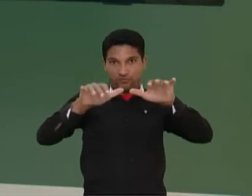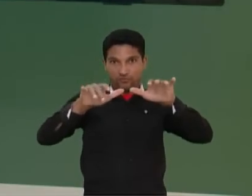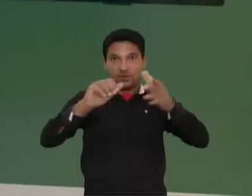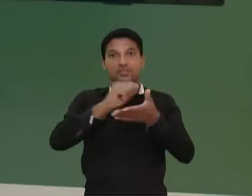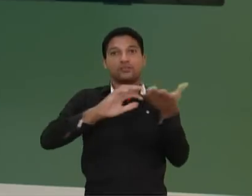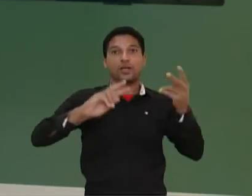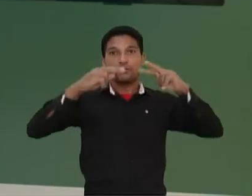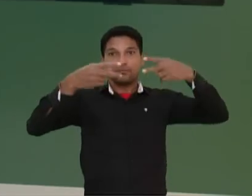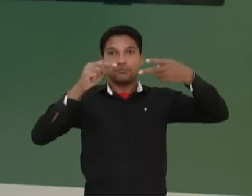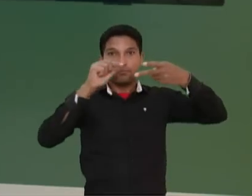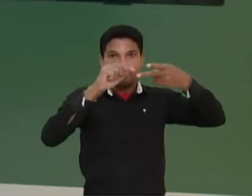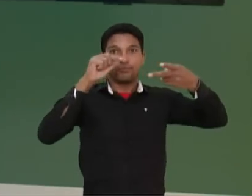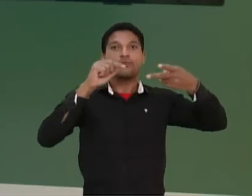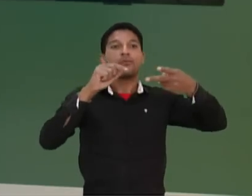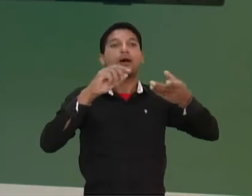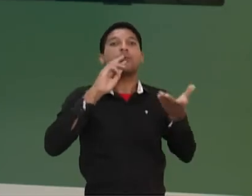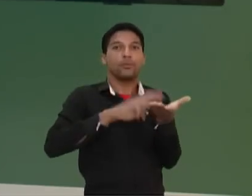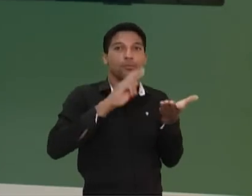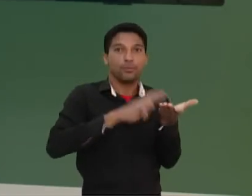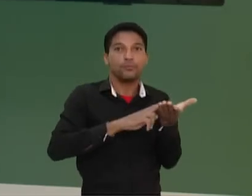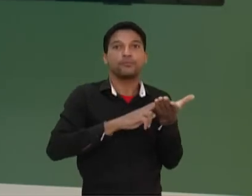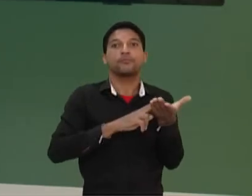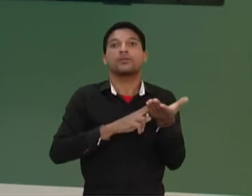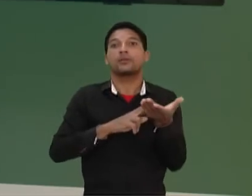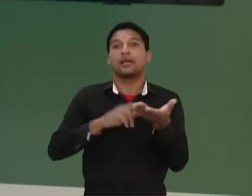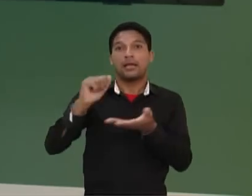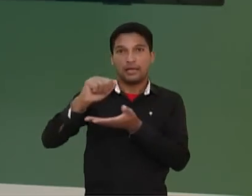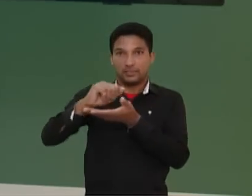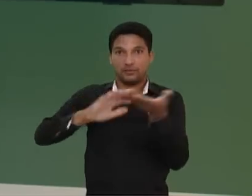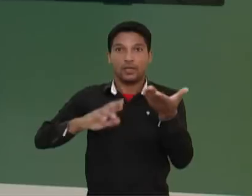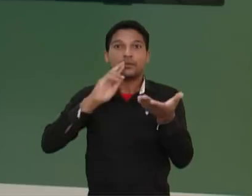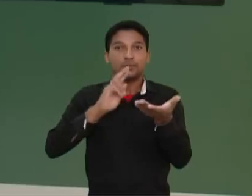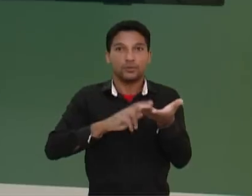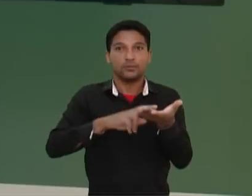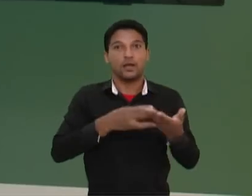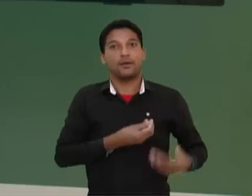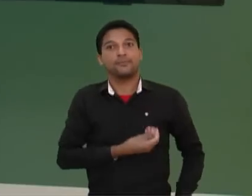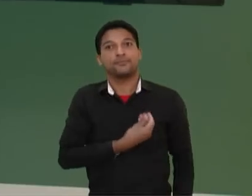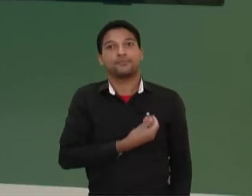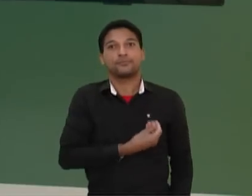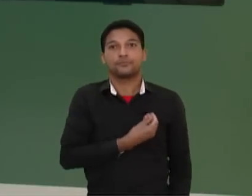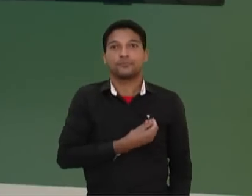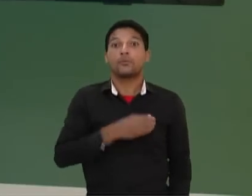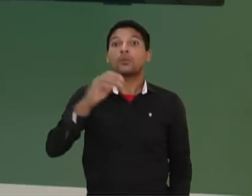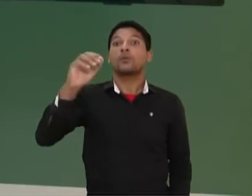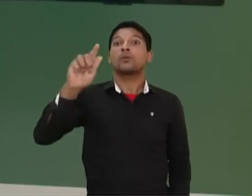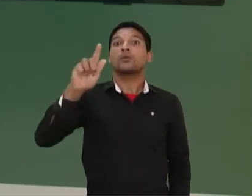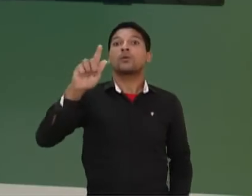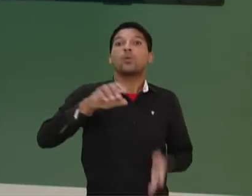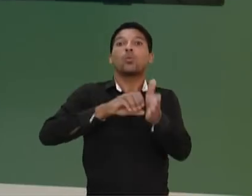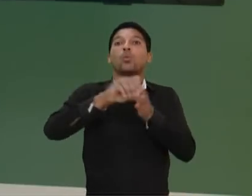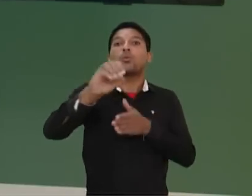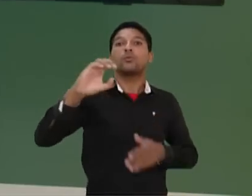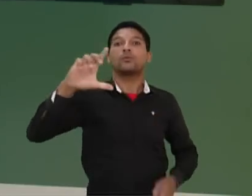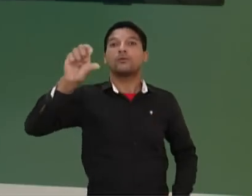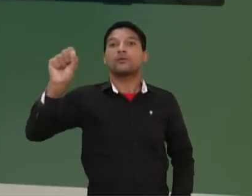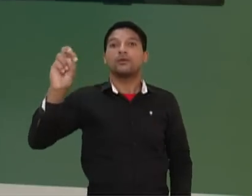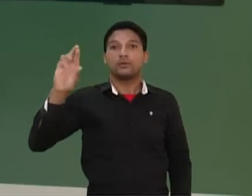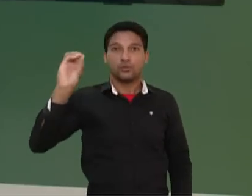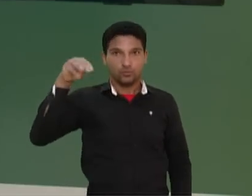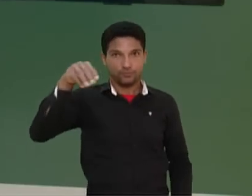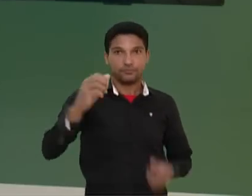tua atividade obrigatória. Fazer as outras atividades dos professores, certo? E se você não tem acesso ao Google